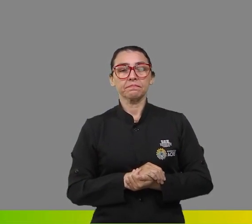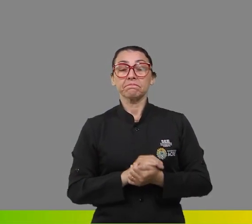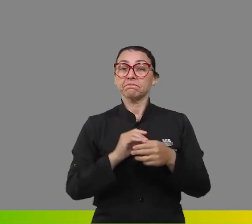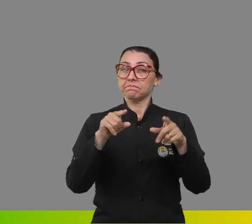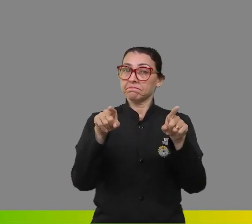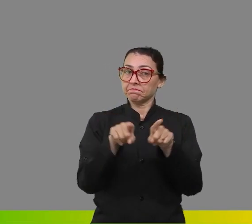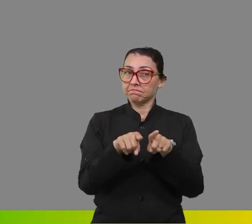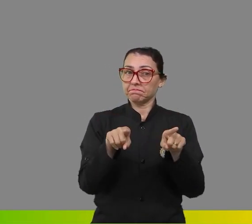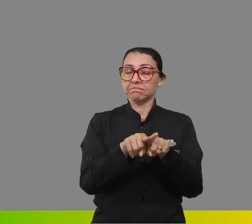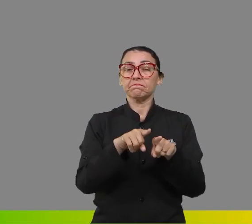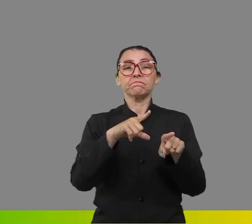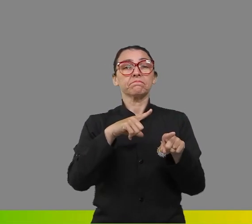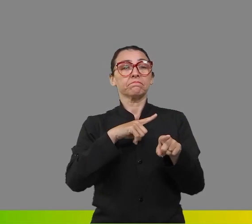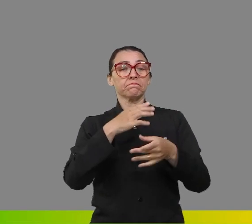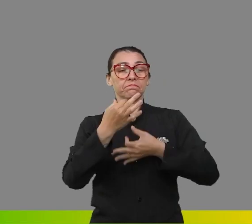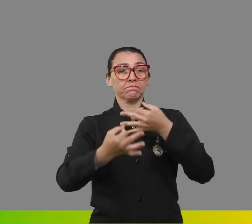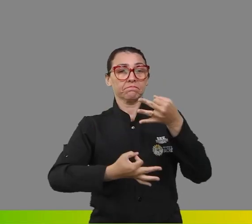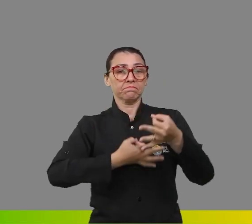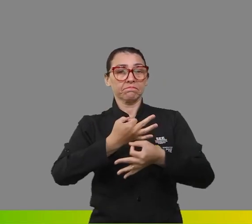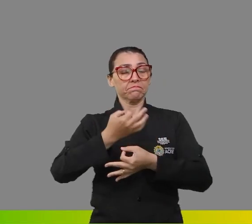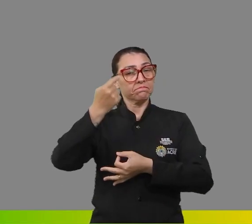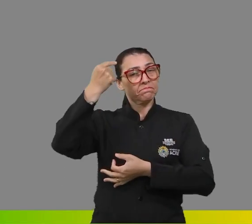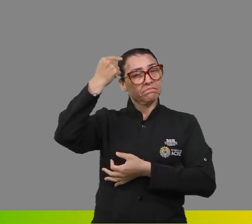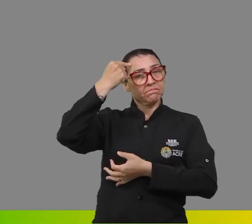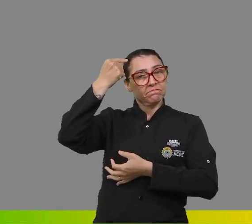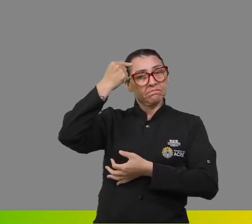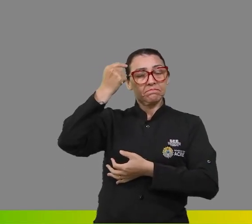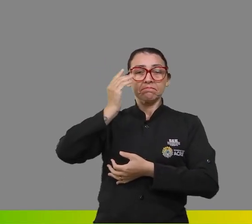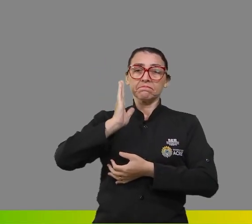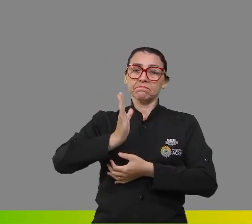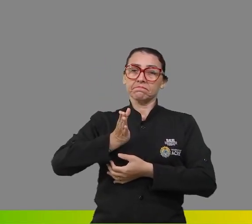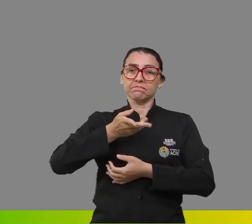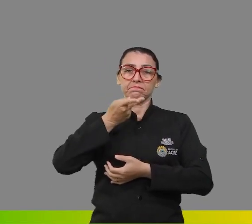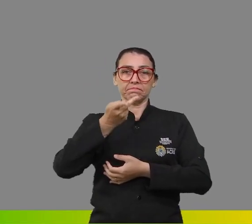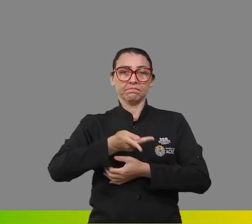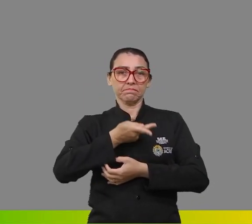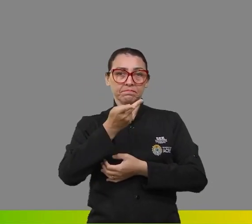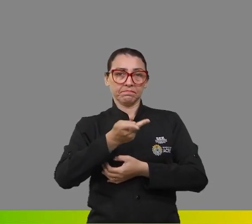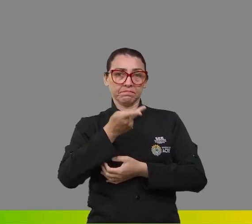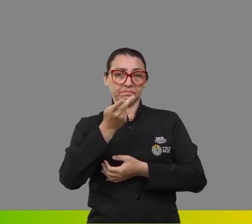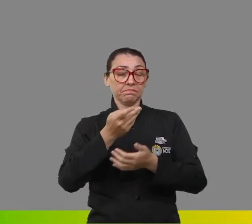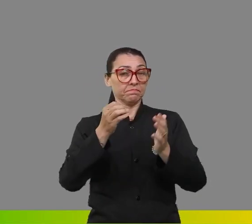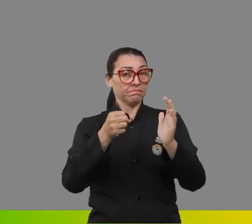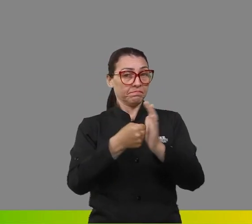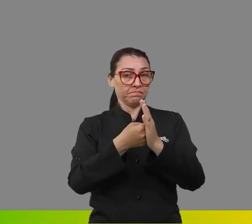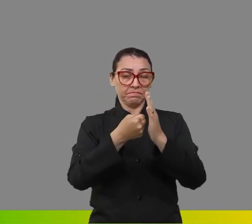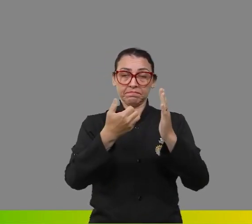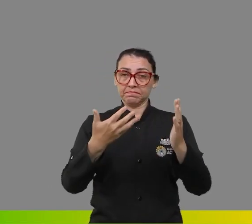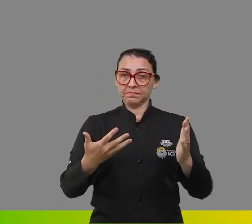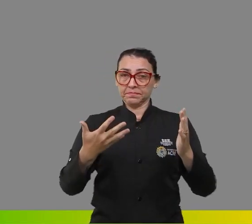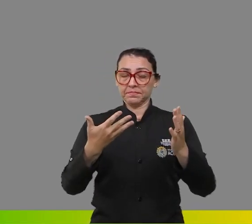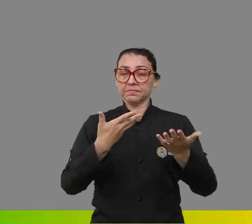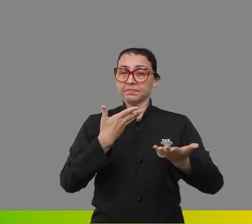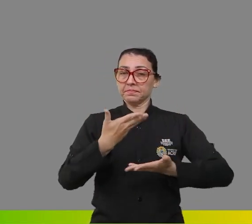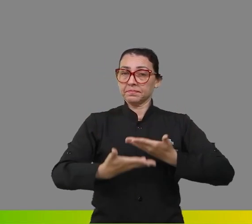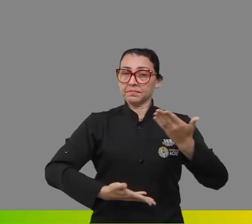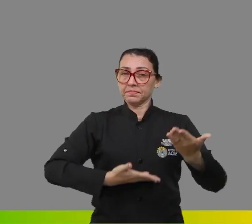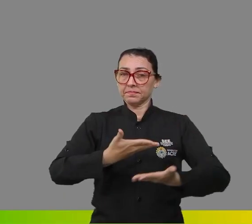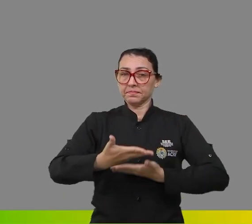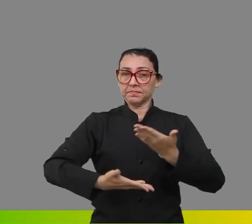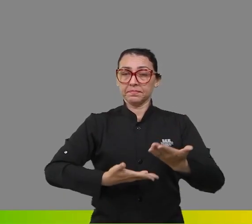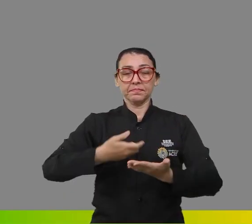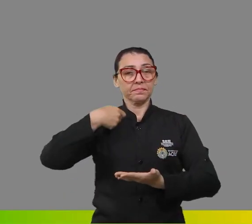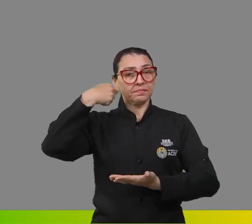Também nós temos crítica e reflexão. Também, como já foi falado, é uma das características da intervenção